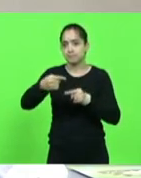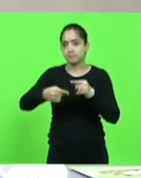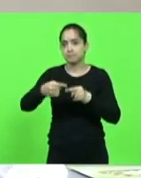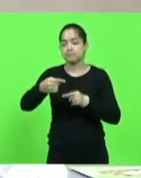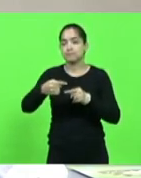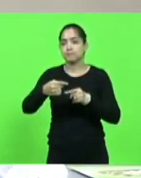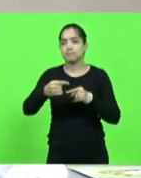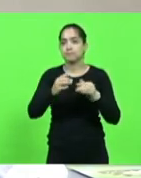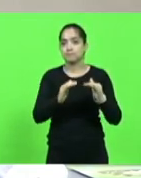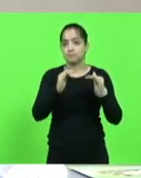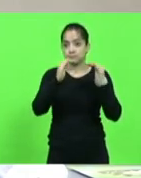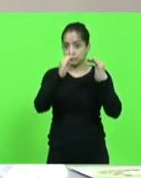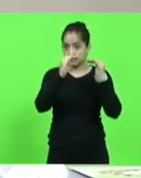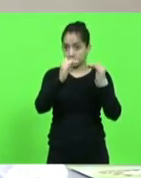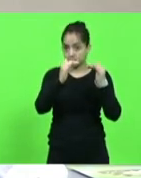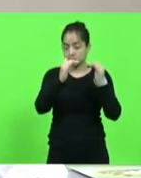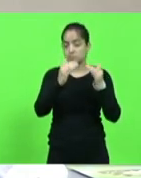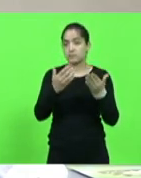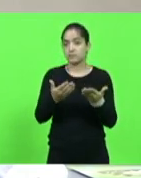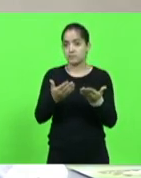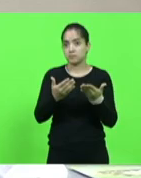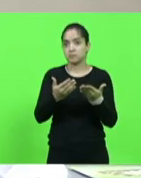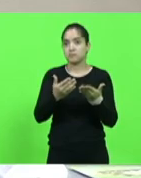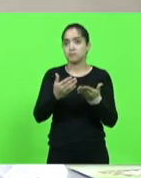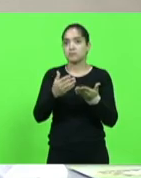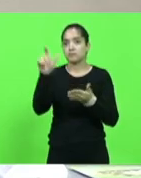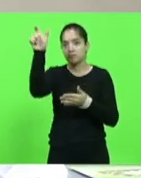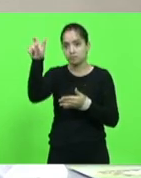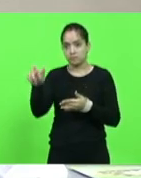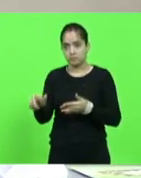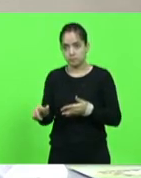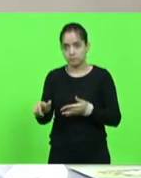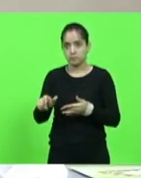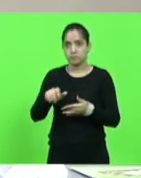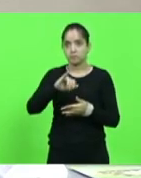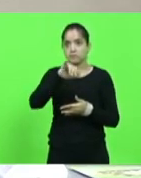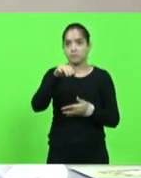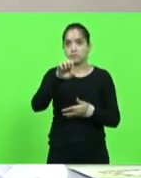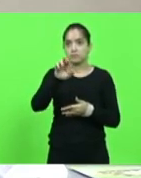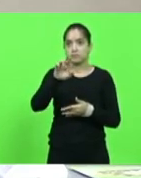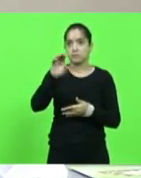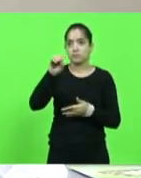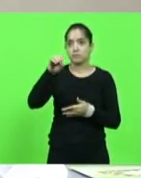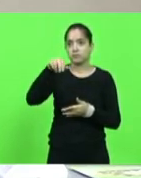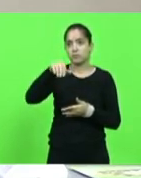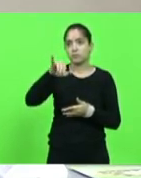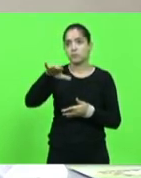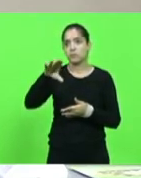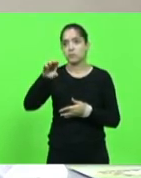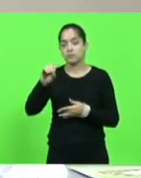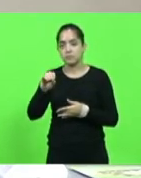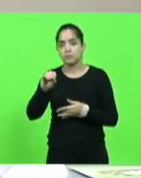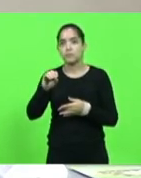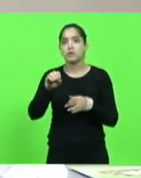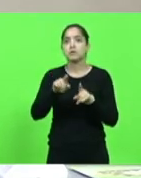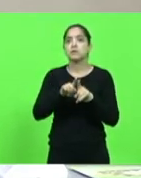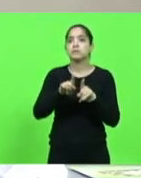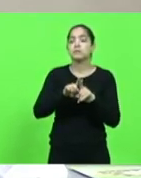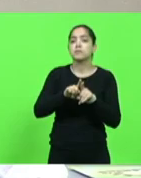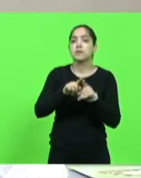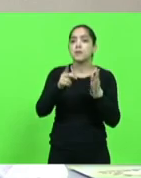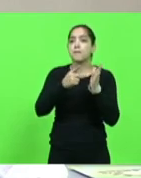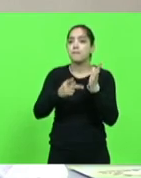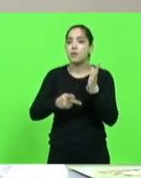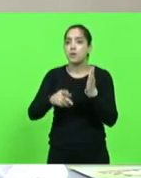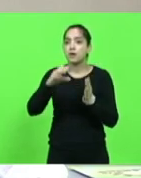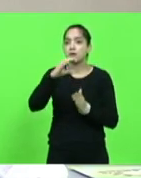patronos estão o jornalista Jerônimo Coelho, o poeta Cruz de Souza, mas